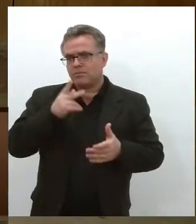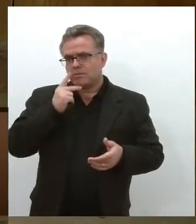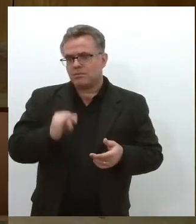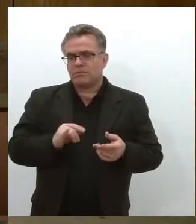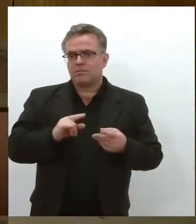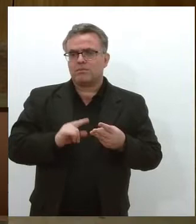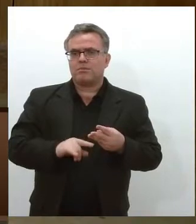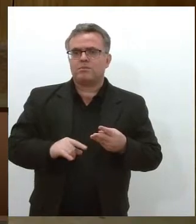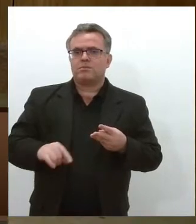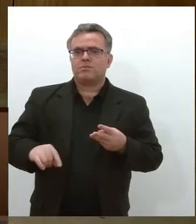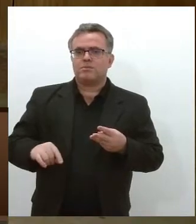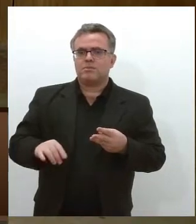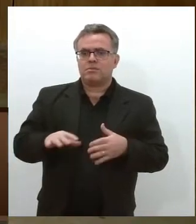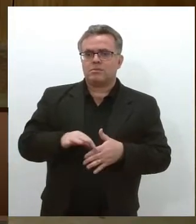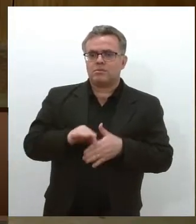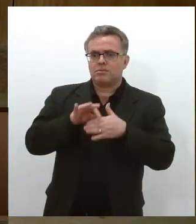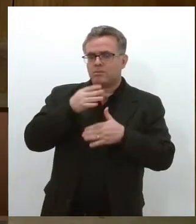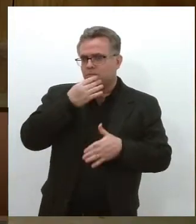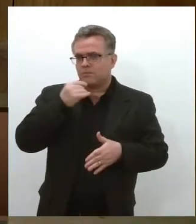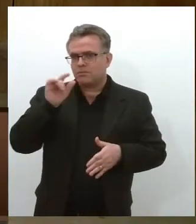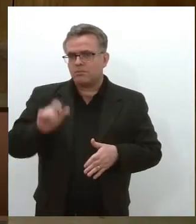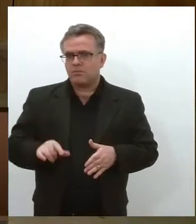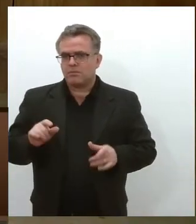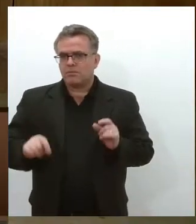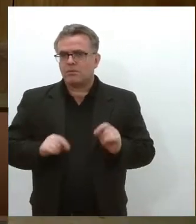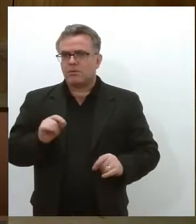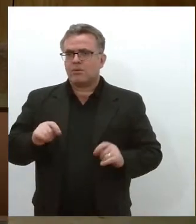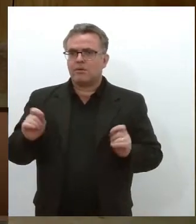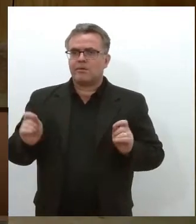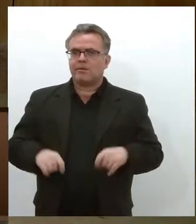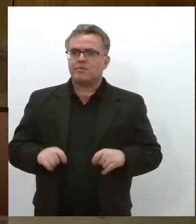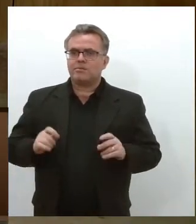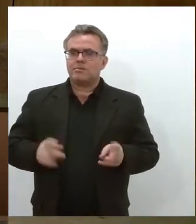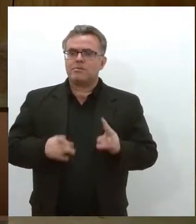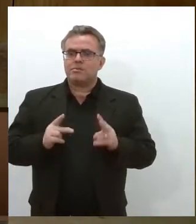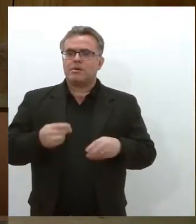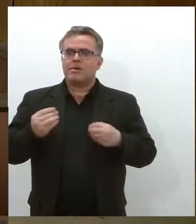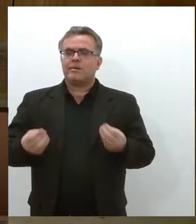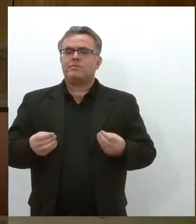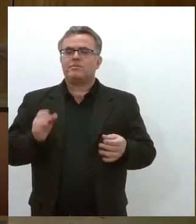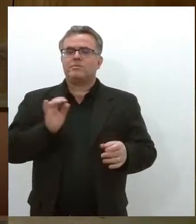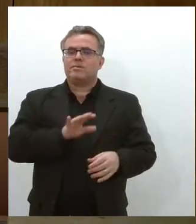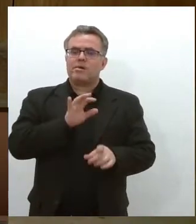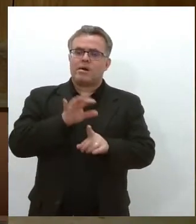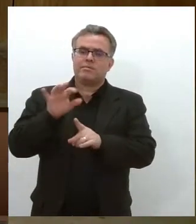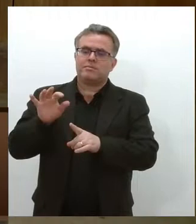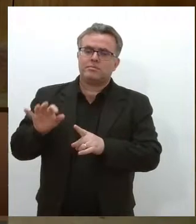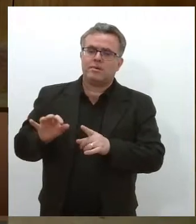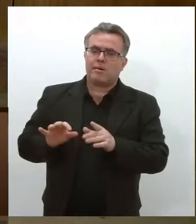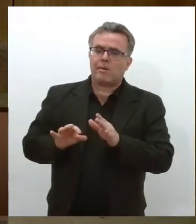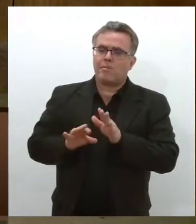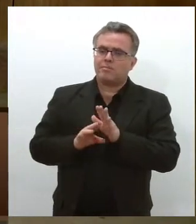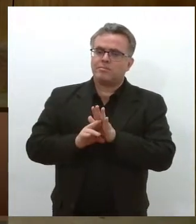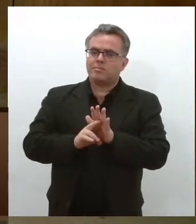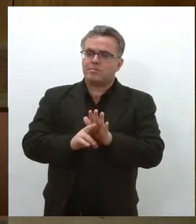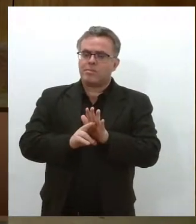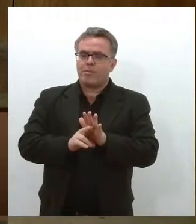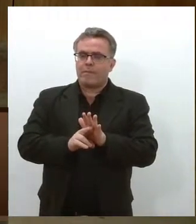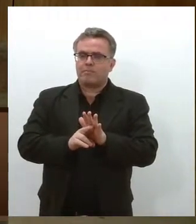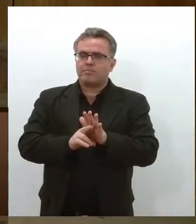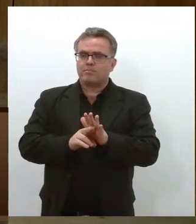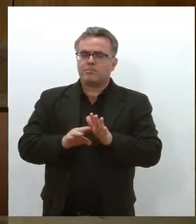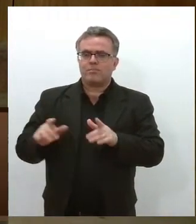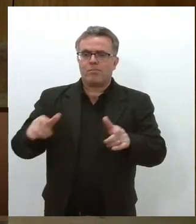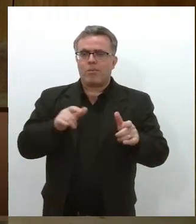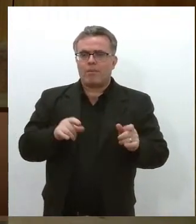do líder masculino, né? O quanto isso influencia nessas representações dela nas casas